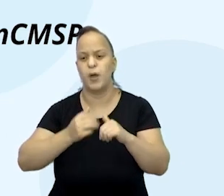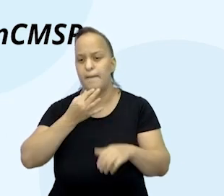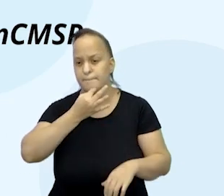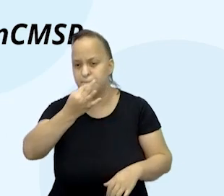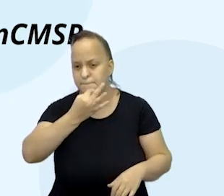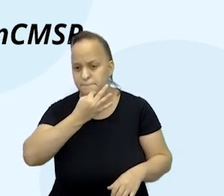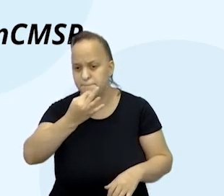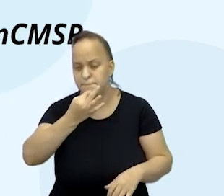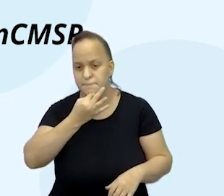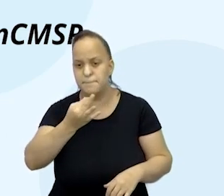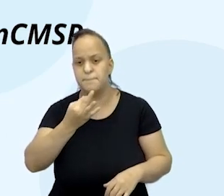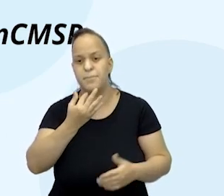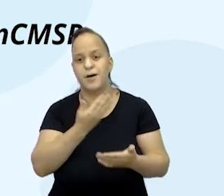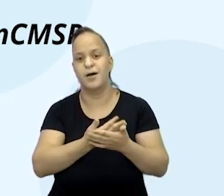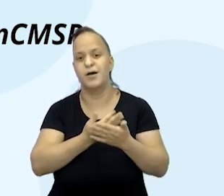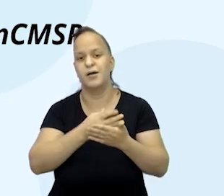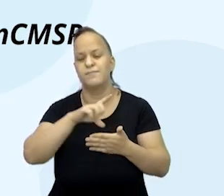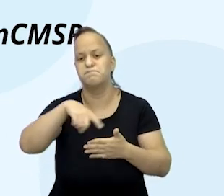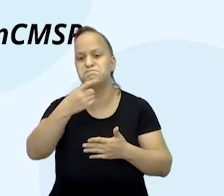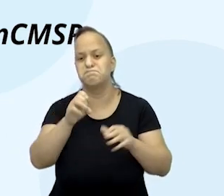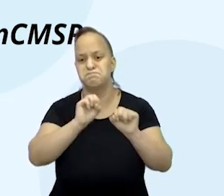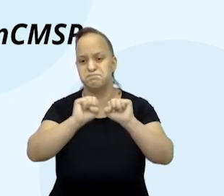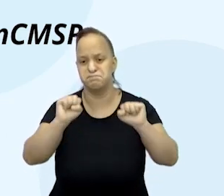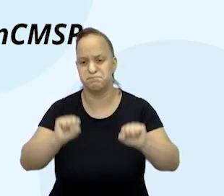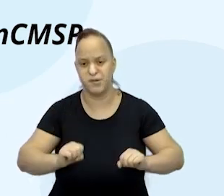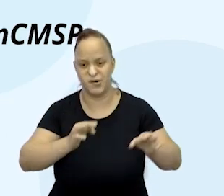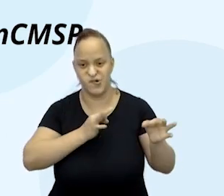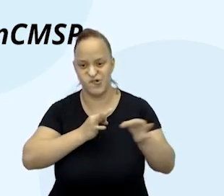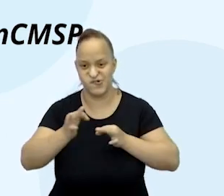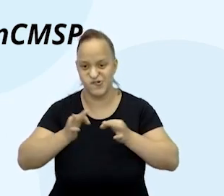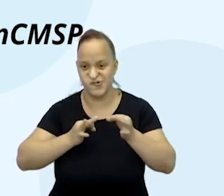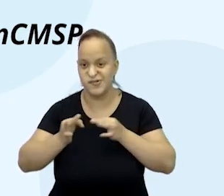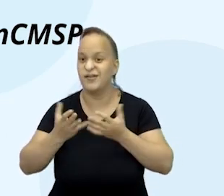vamos fazer a nossa sistematização, então não